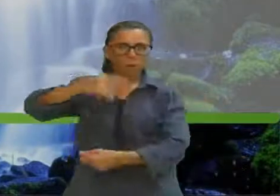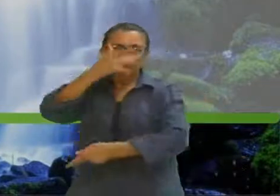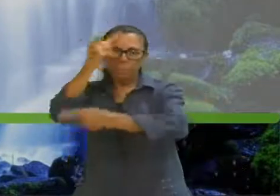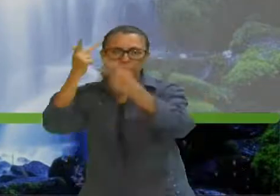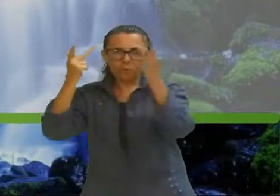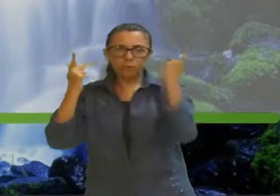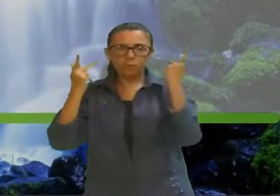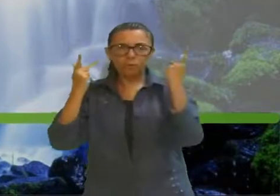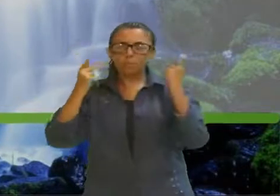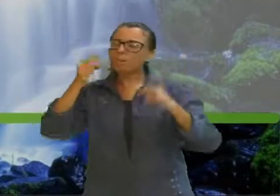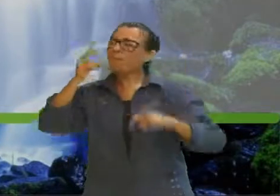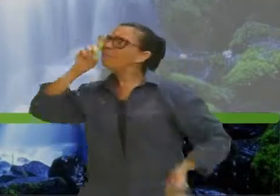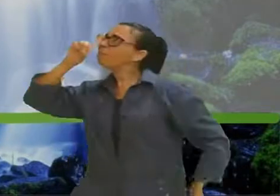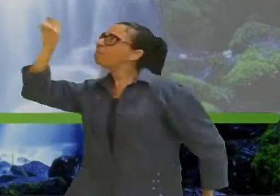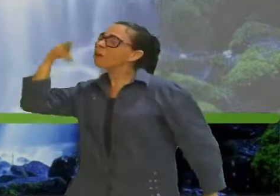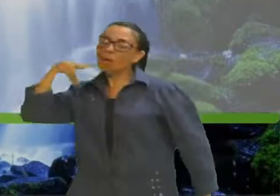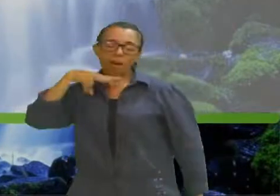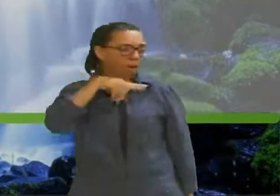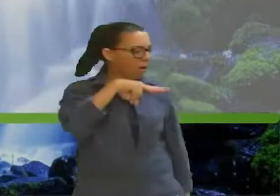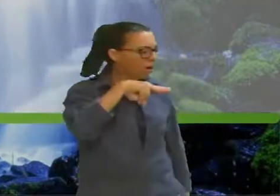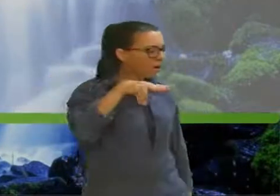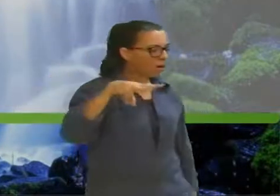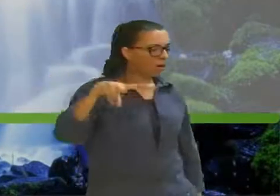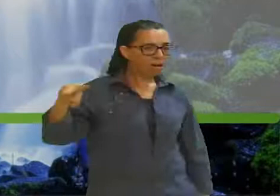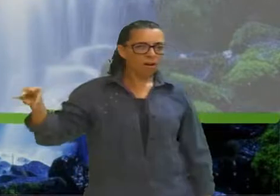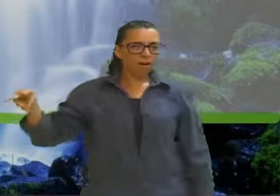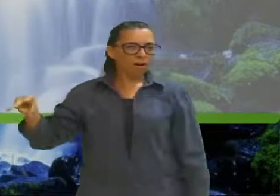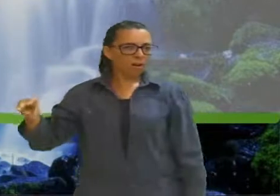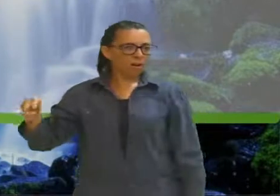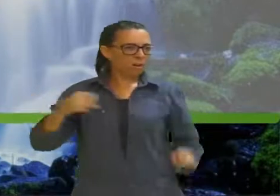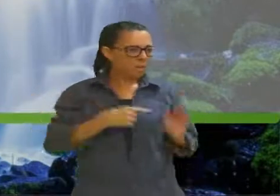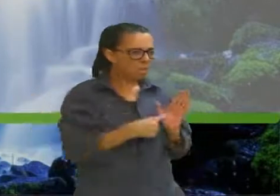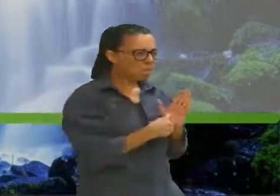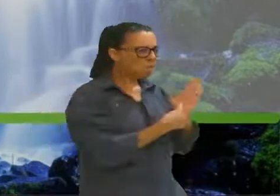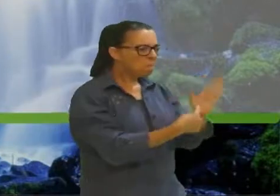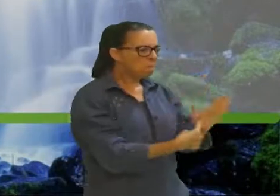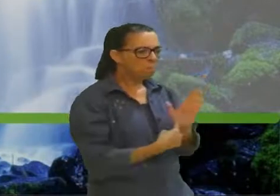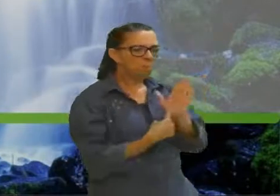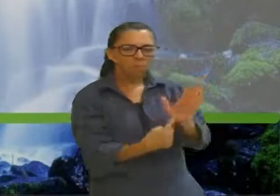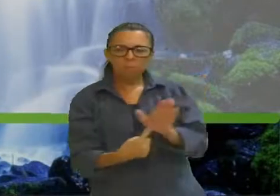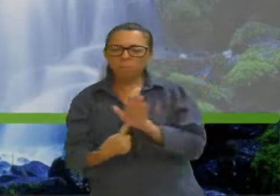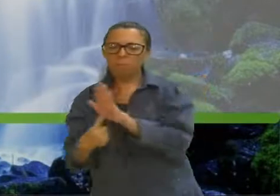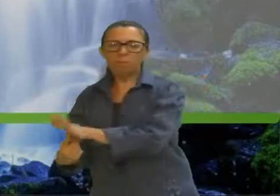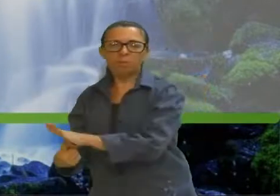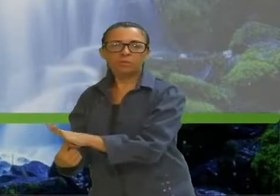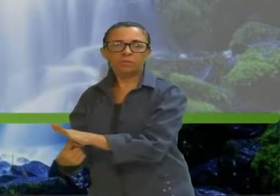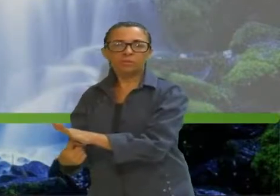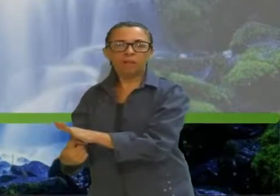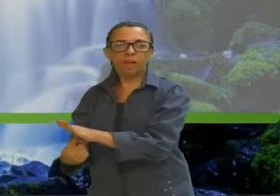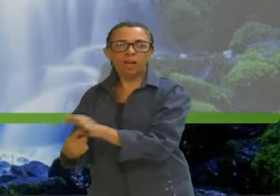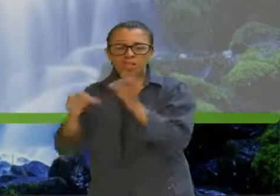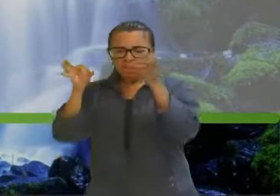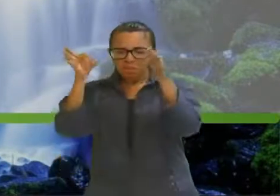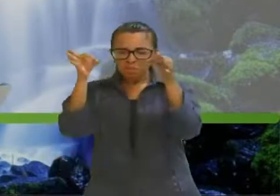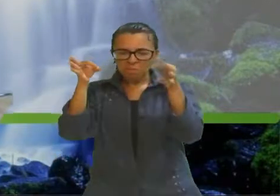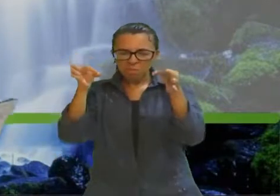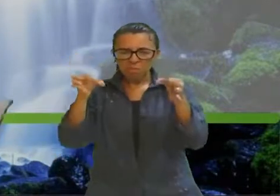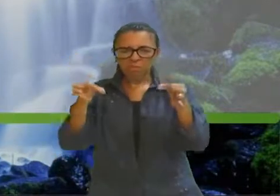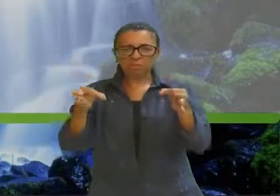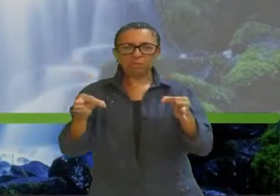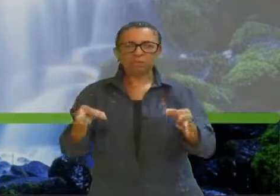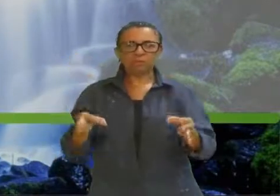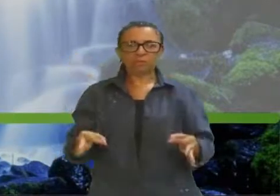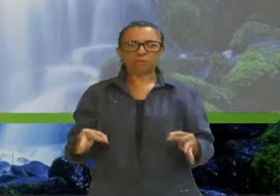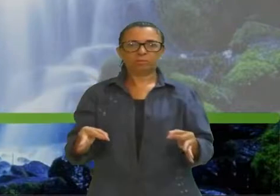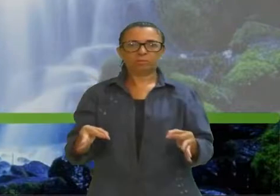juntar-nos a Ele, que tudo pode, que está em todos os lugares, né? E que sabe, amados,